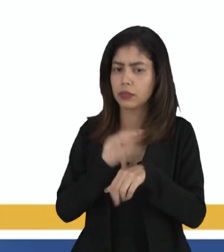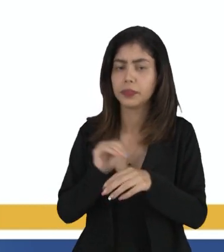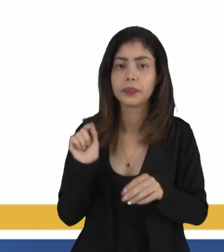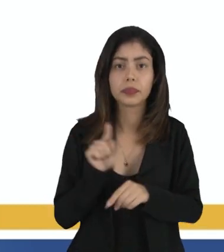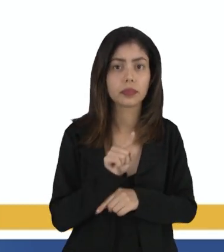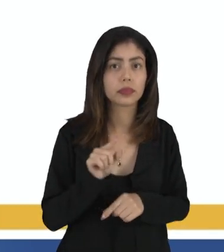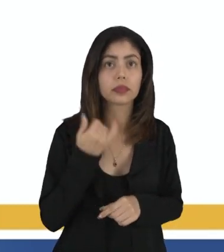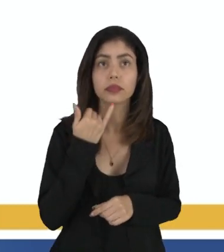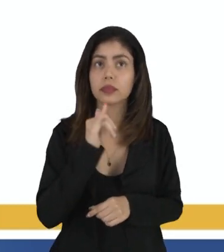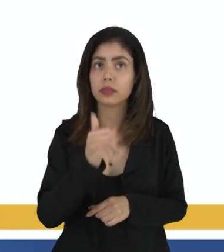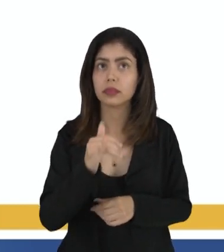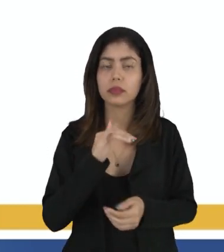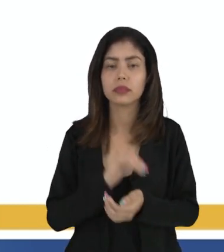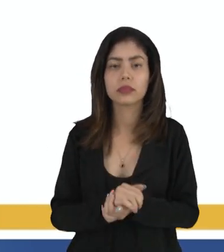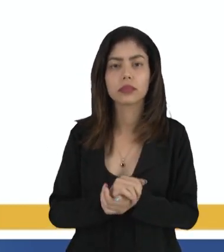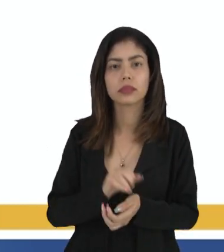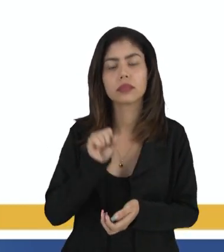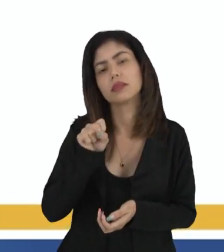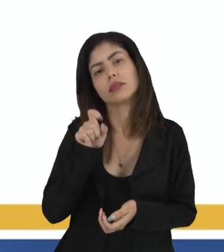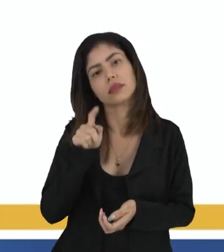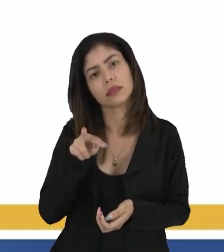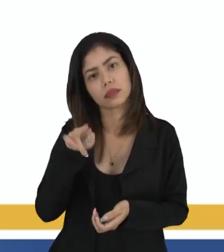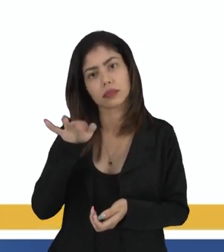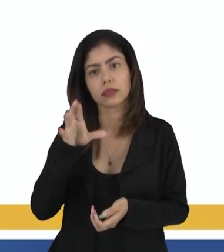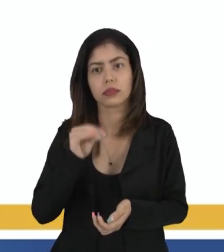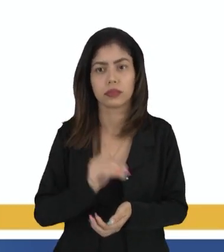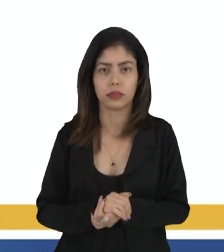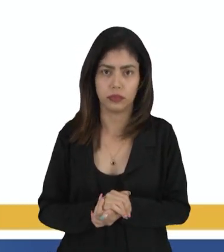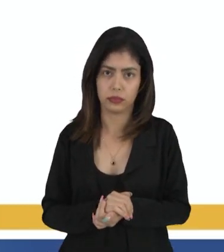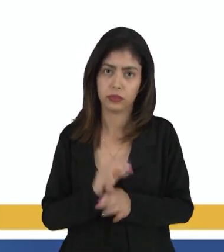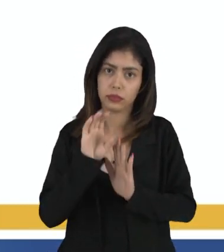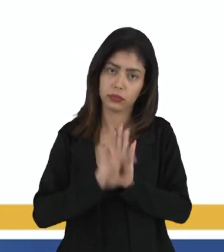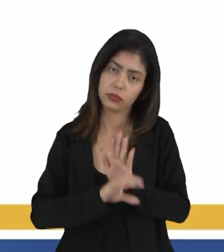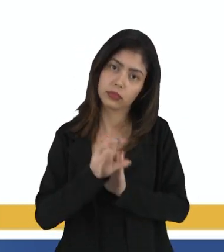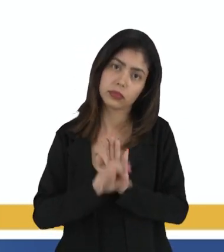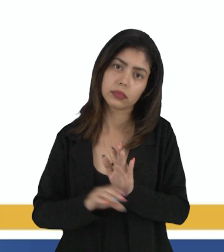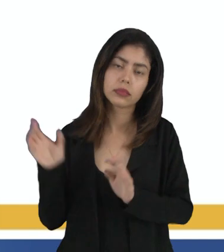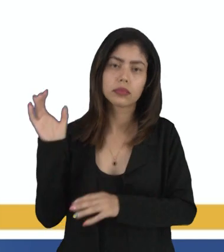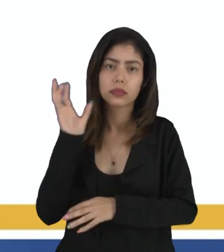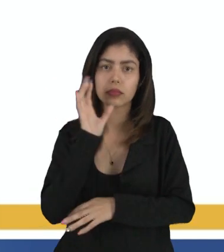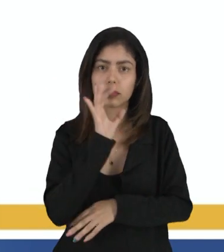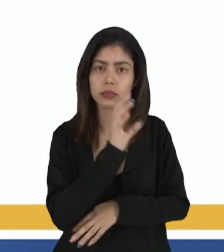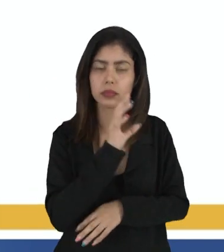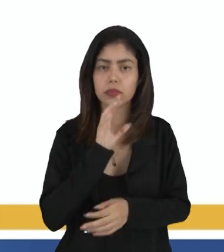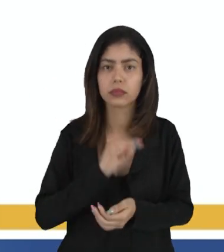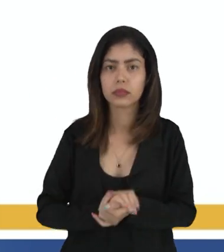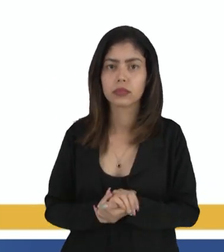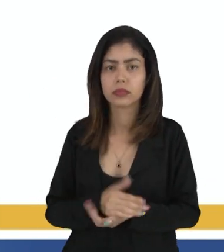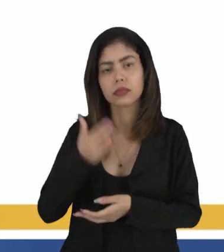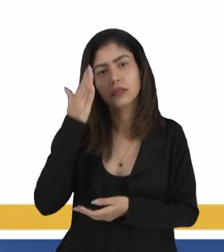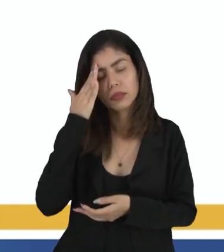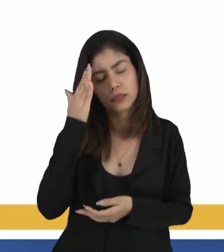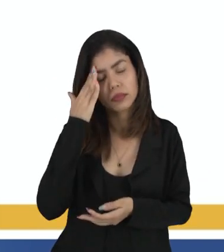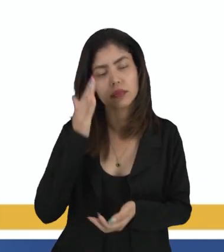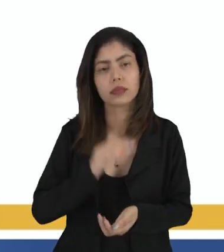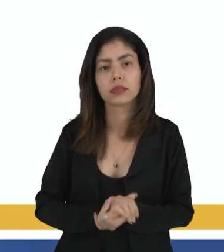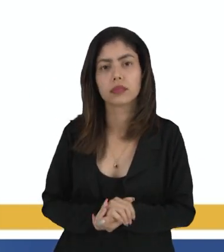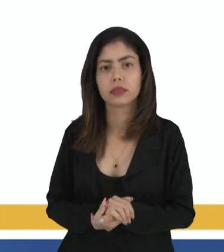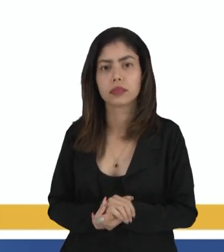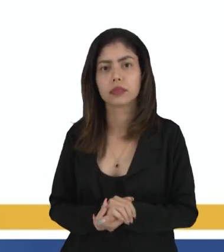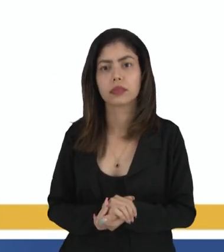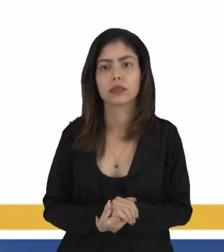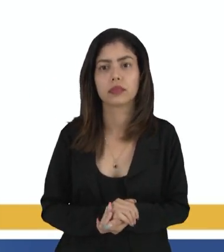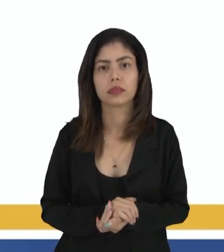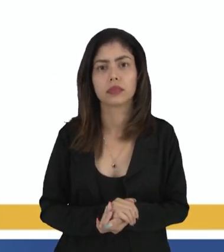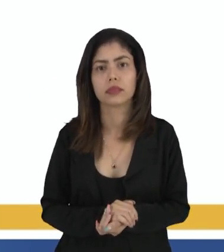cinética. Então, se ele vibra mais, ele tem mais energia. O que seria o conceito de calor? Compreendendo que essas